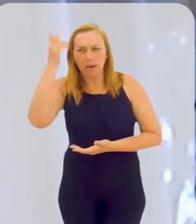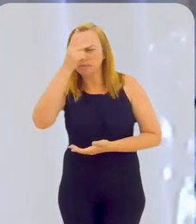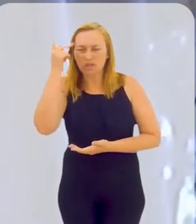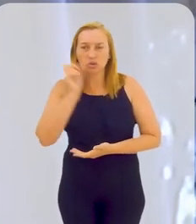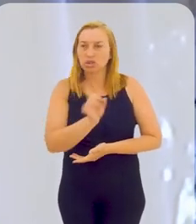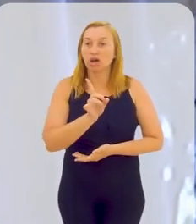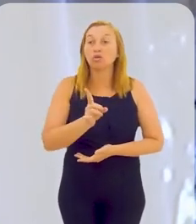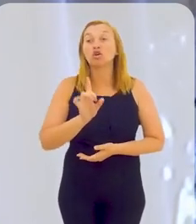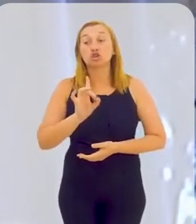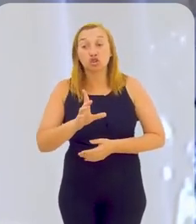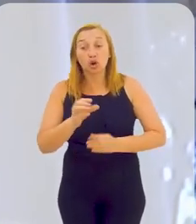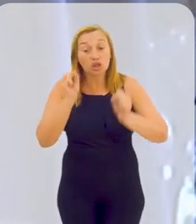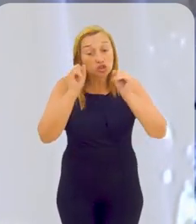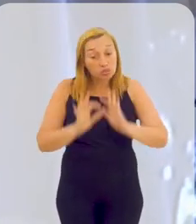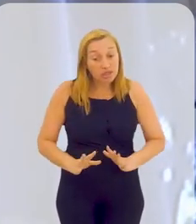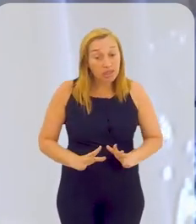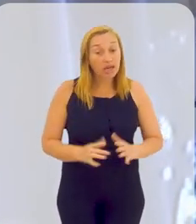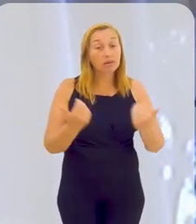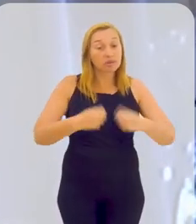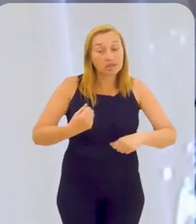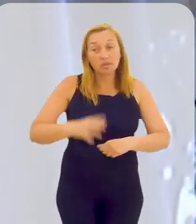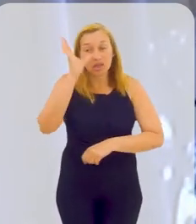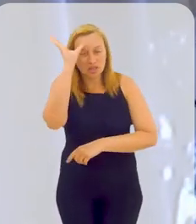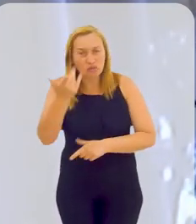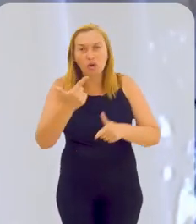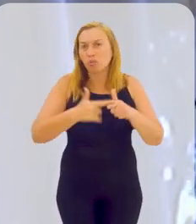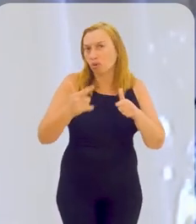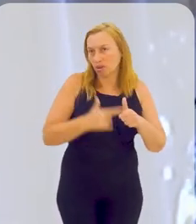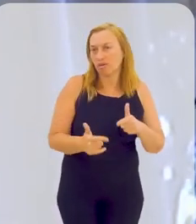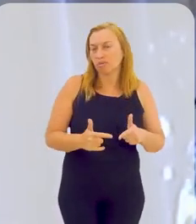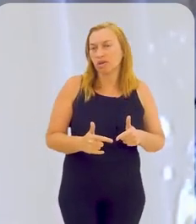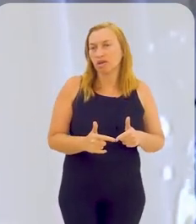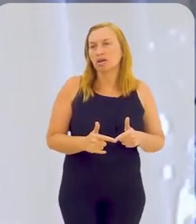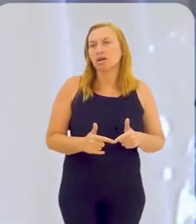querendo só fazer um diagnóstico para que a gente resolva esse problema, né?